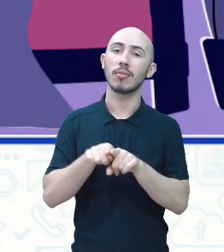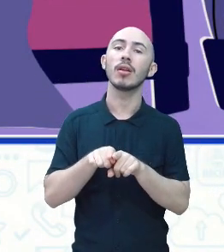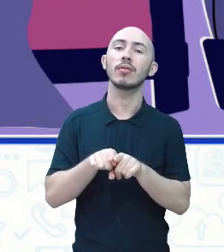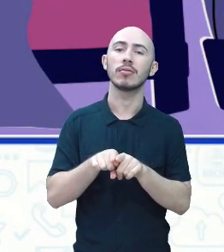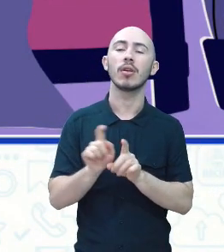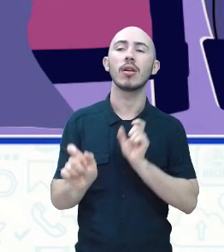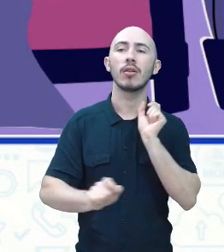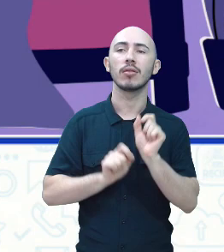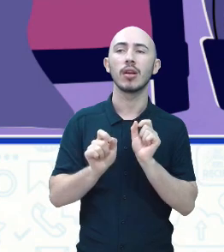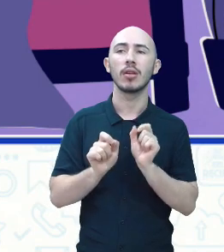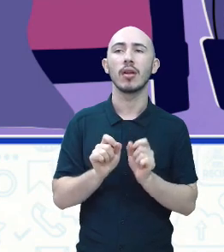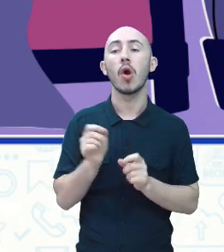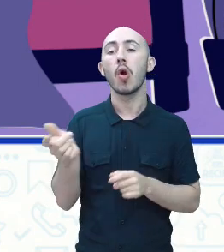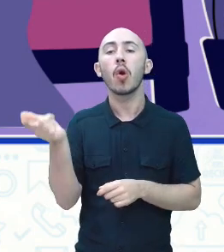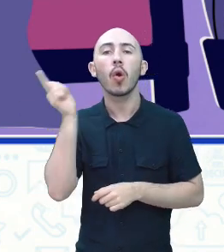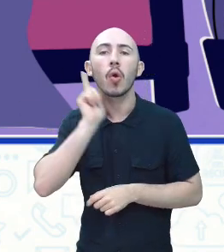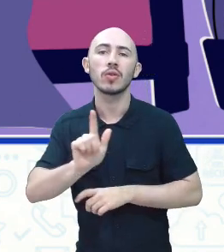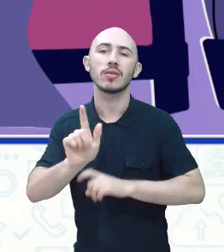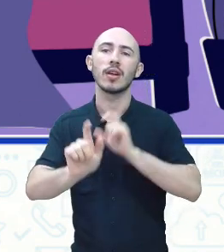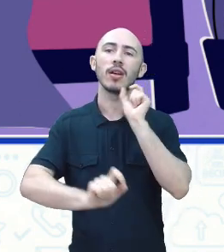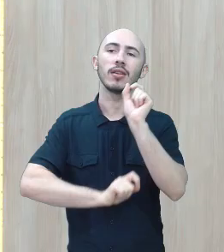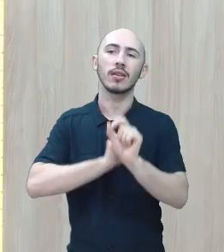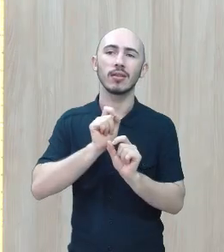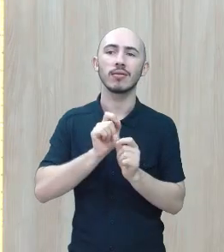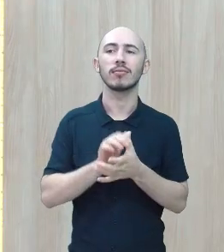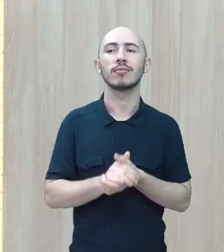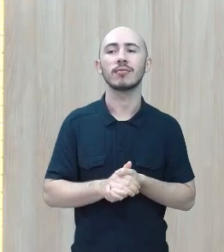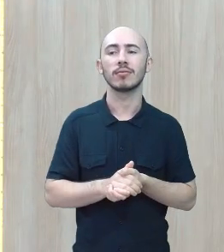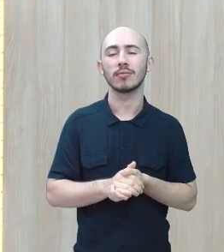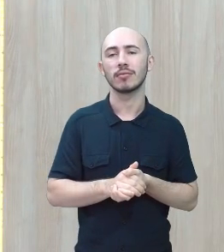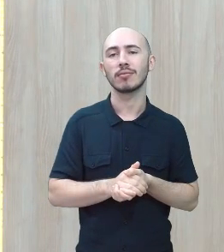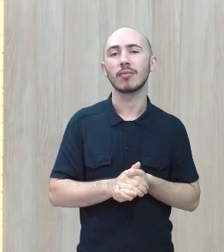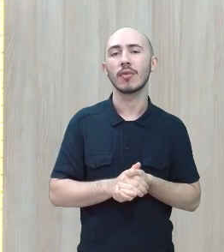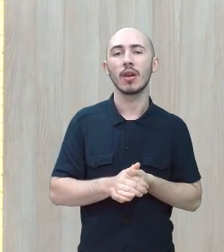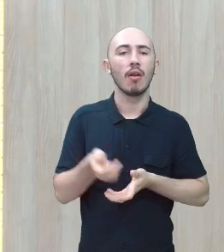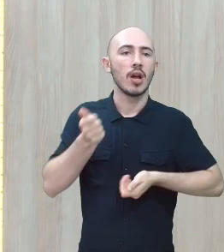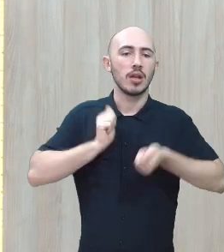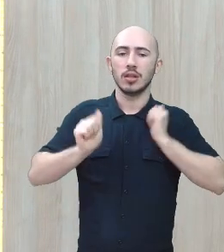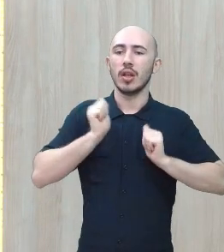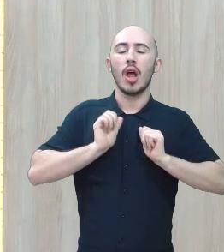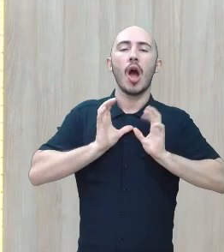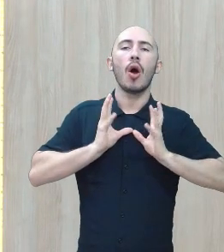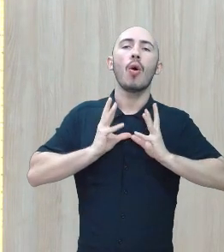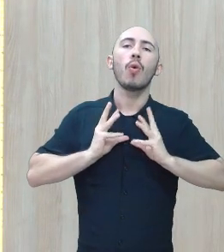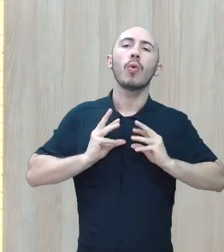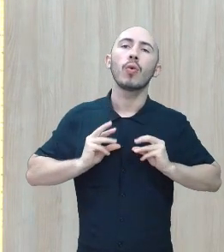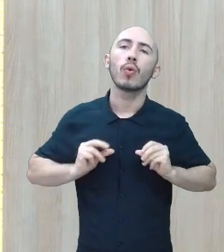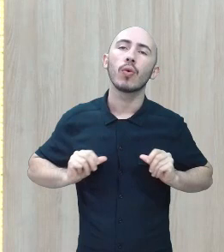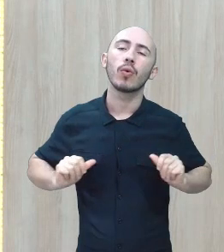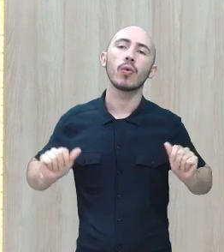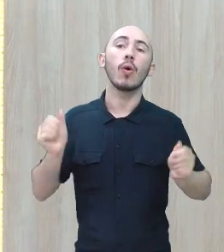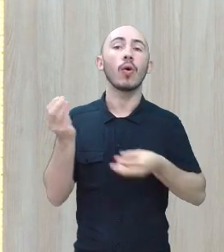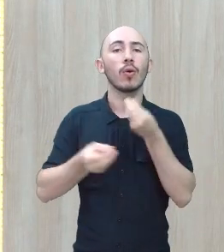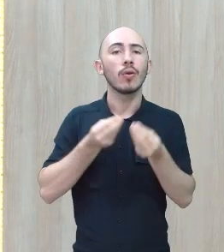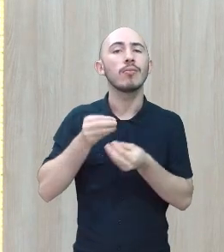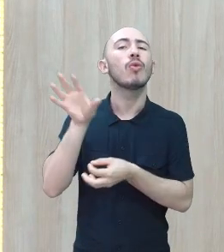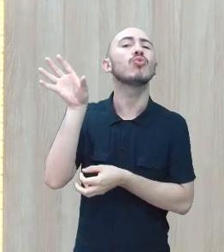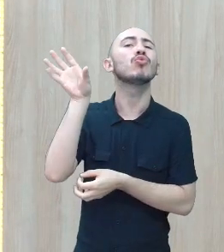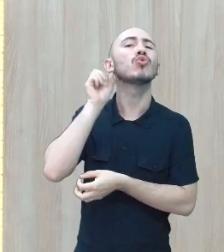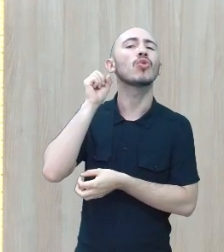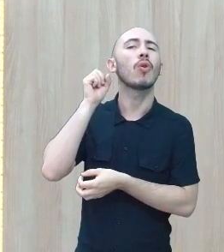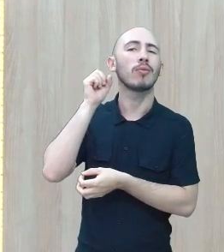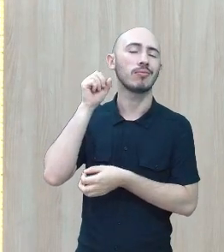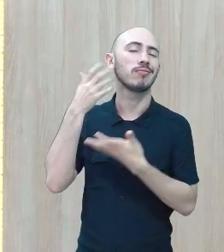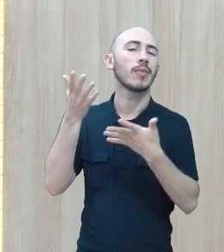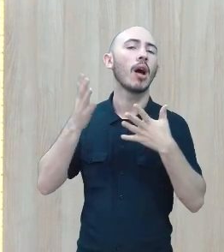relaxantes, a gente consegue diminuir a ansiedade, diminuir a carga do dia através do som. Então, ele